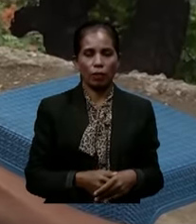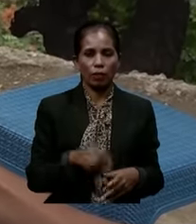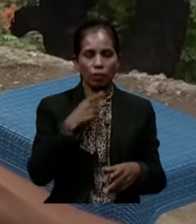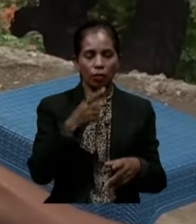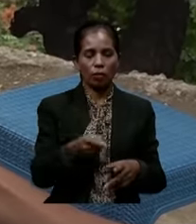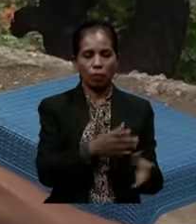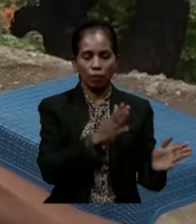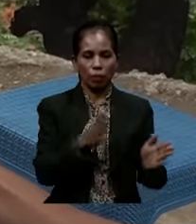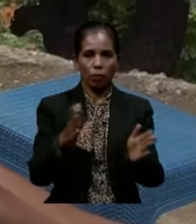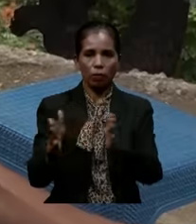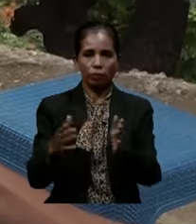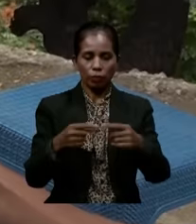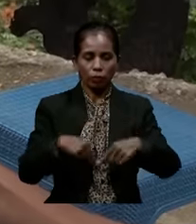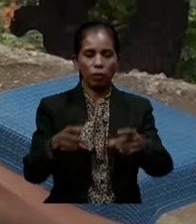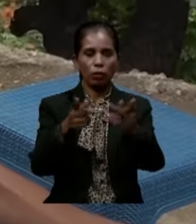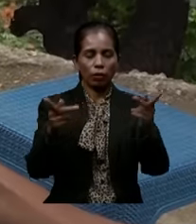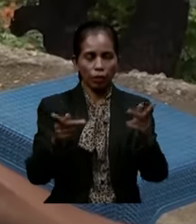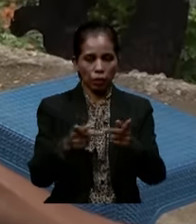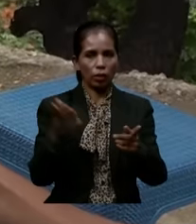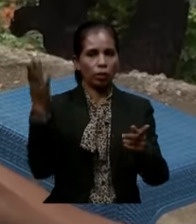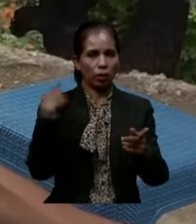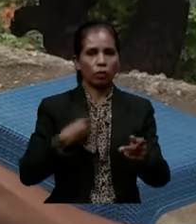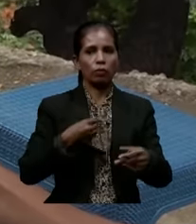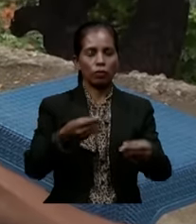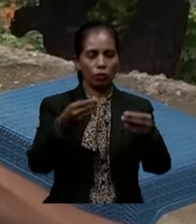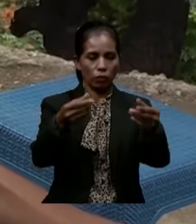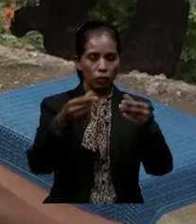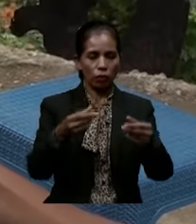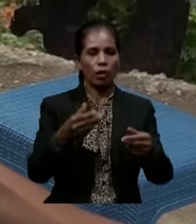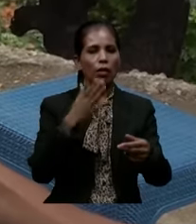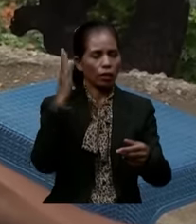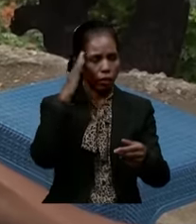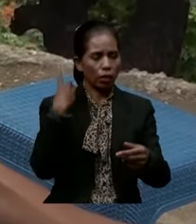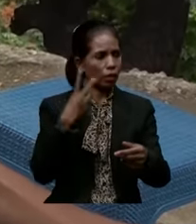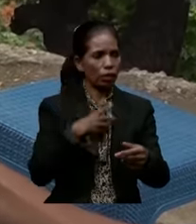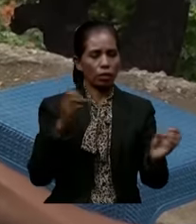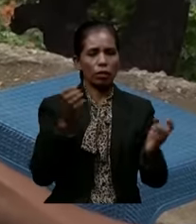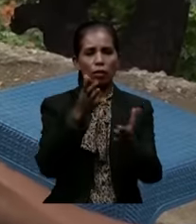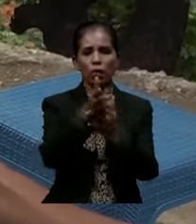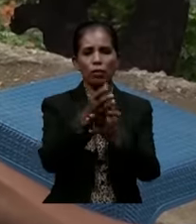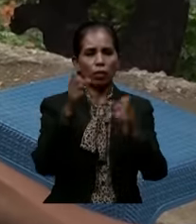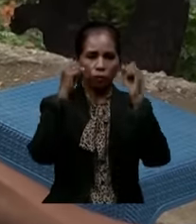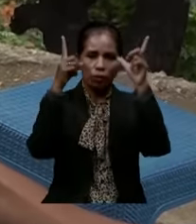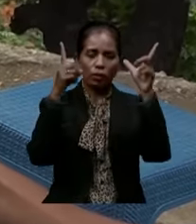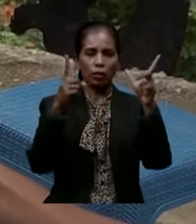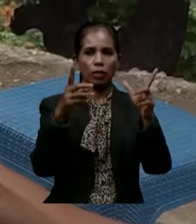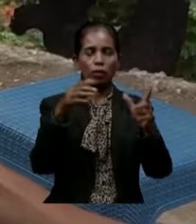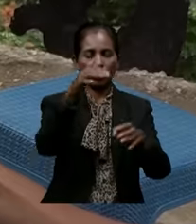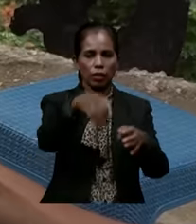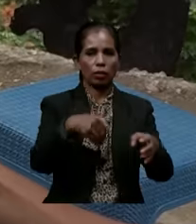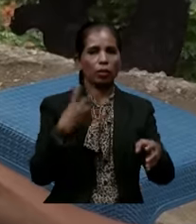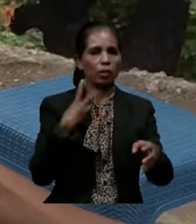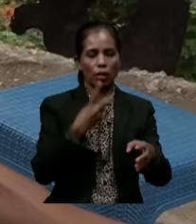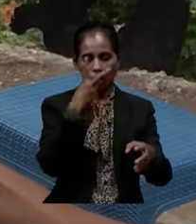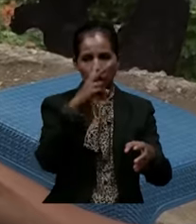imi per para ona ba fatin ne usi ga antis ne mai fu ate ne ka sira lai liu sira mai tama der penti de dia san de pes lare